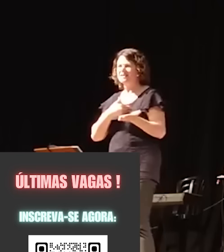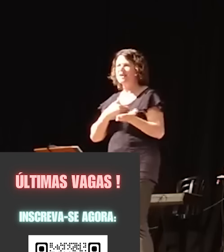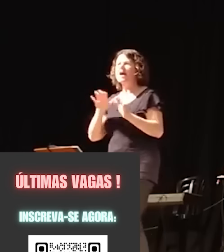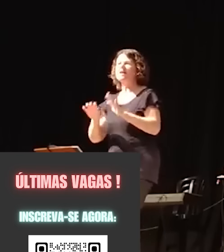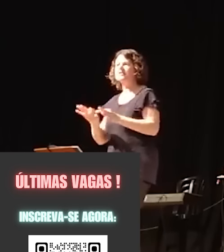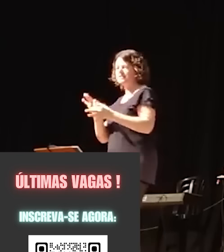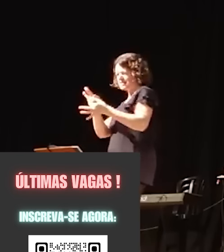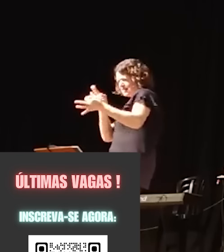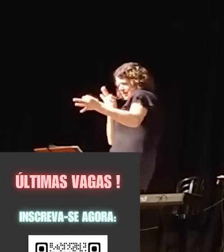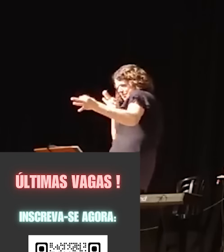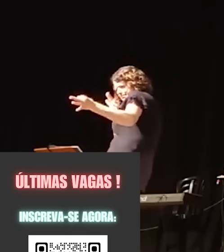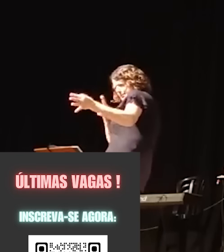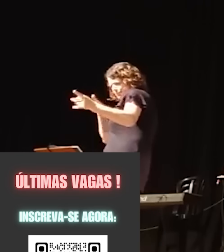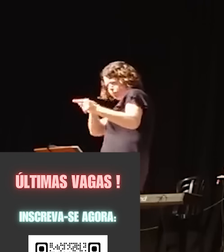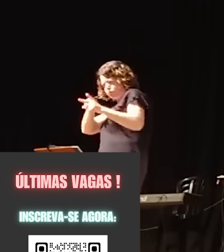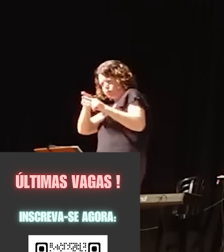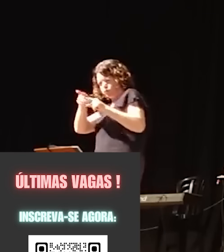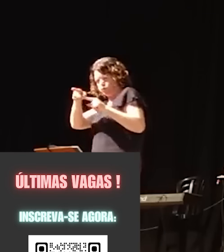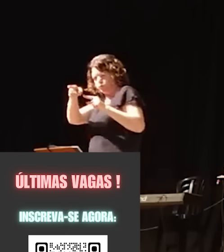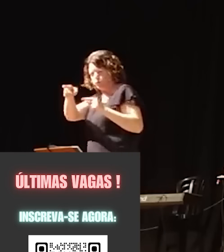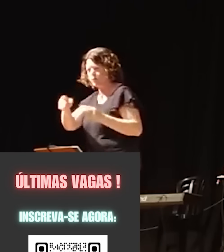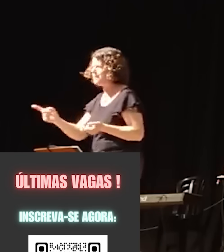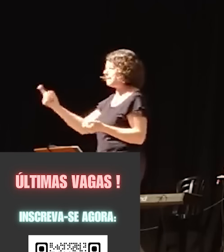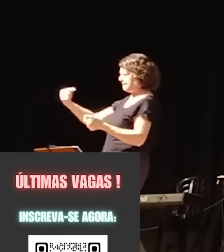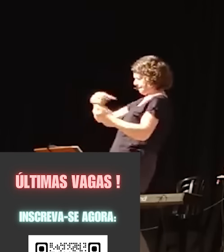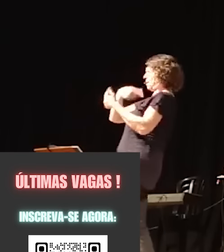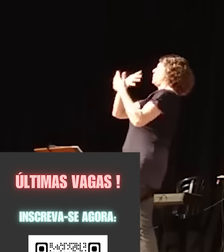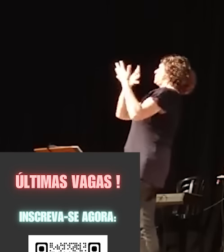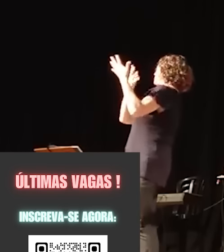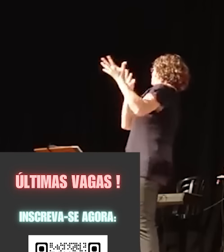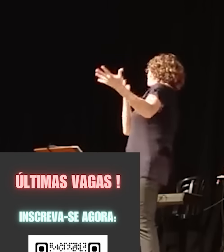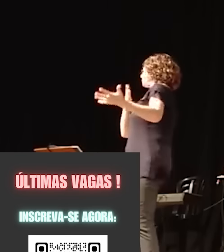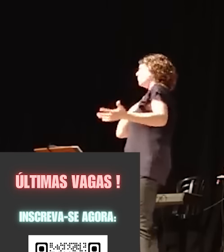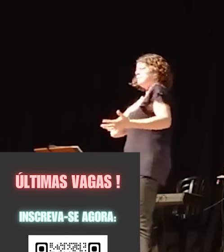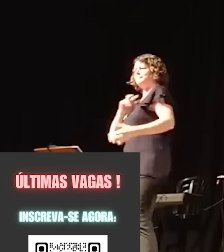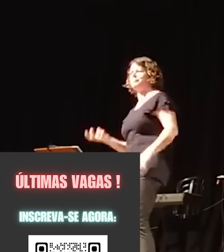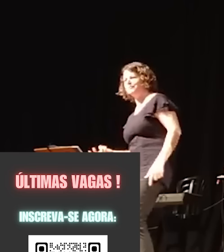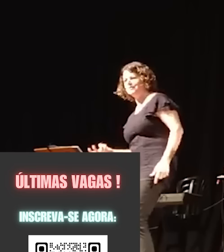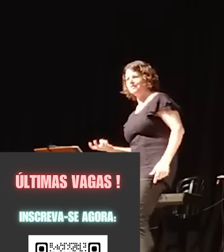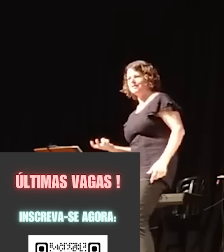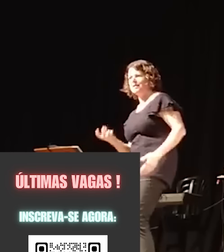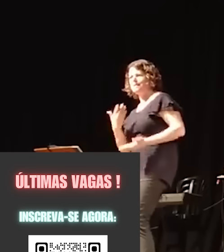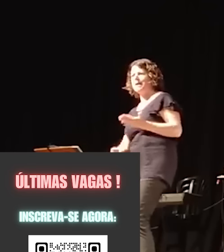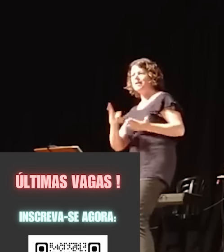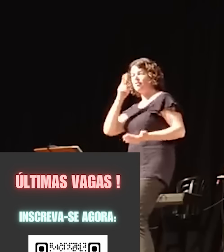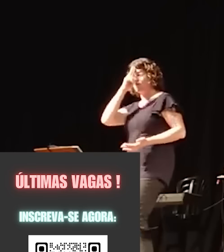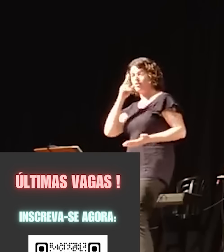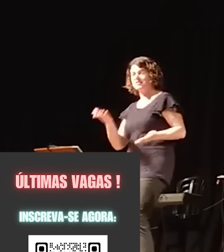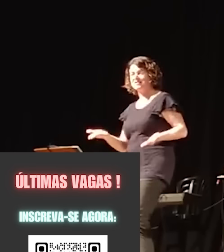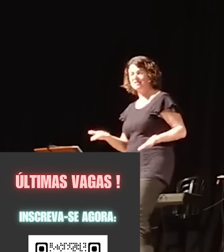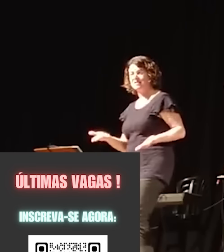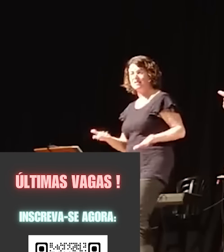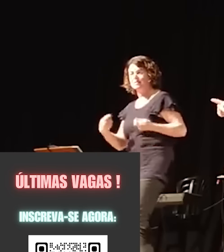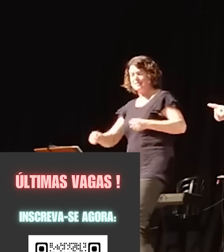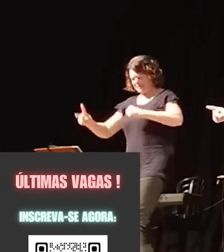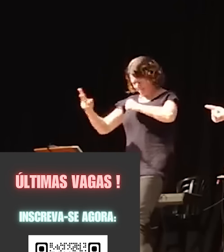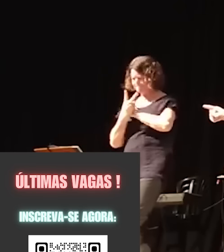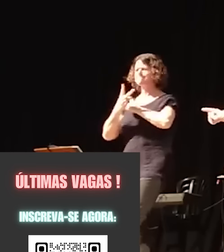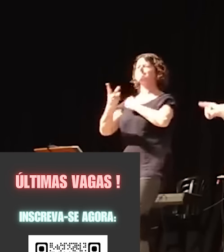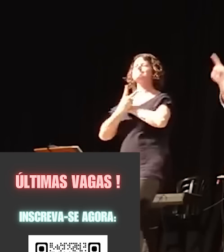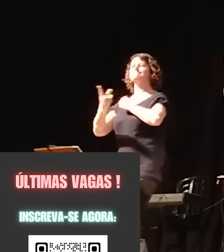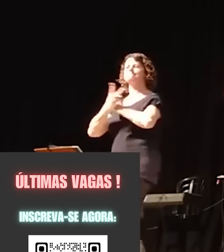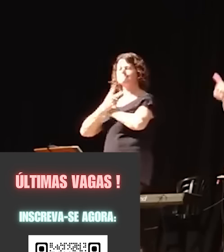combate é por isso que ele diz tomai sobre vós O Escudo da Fé com o